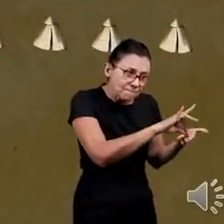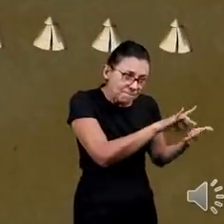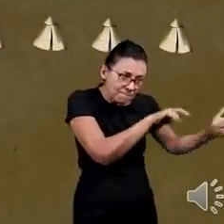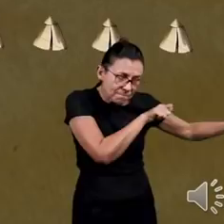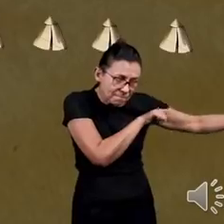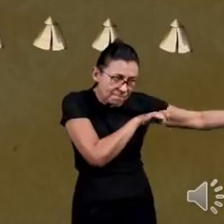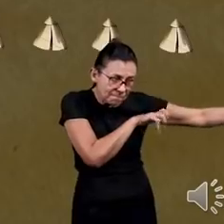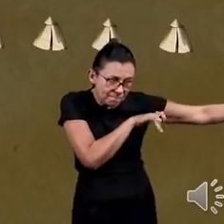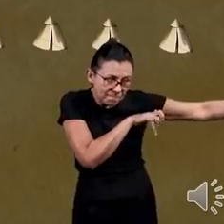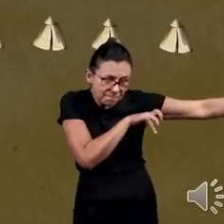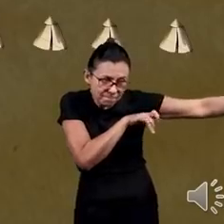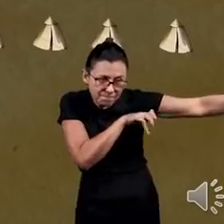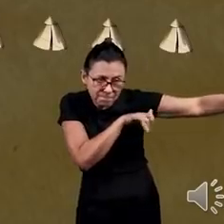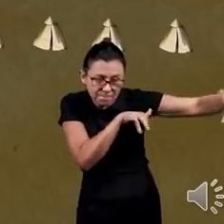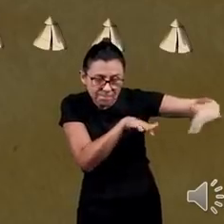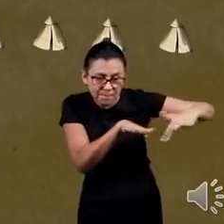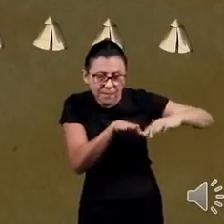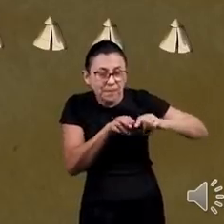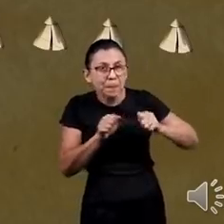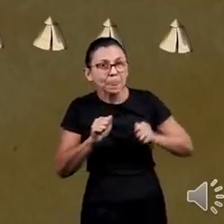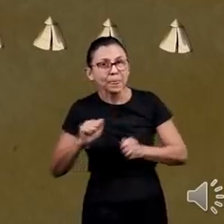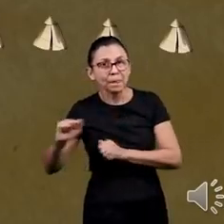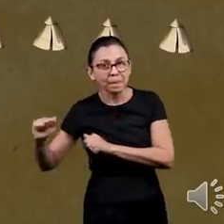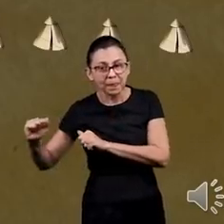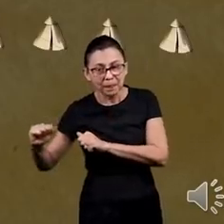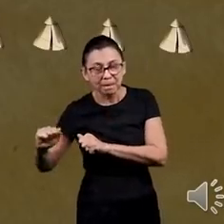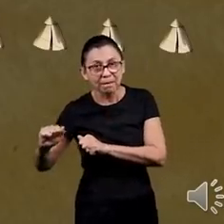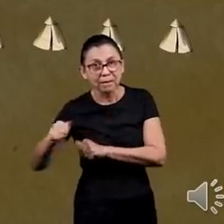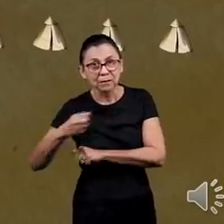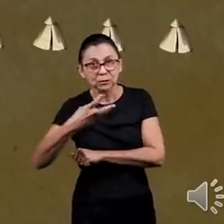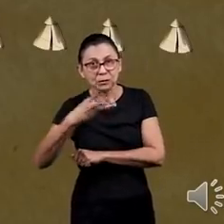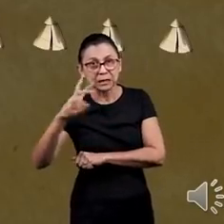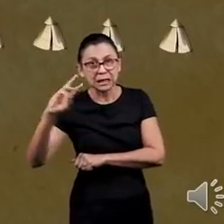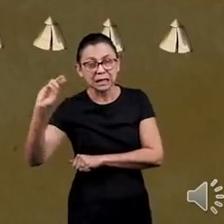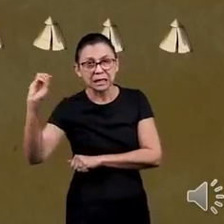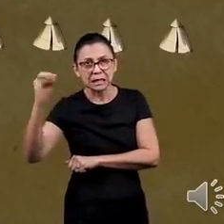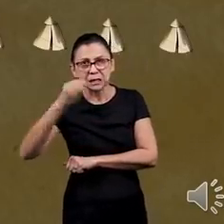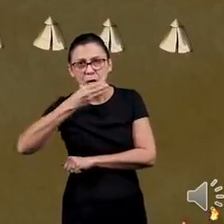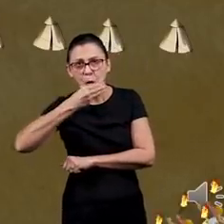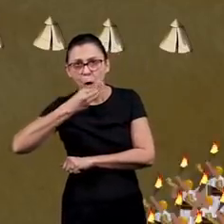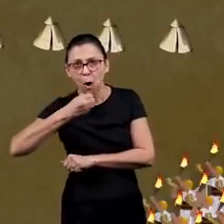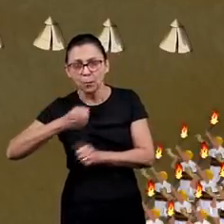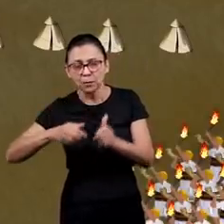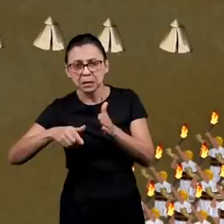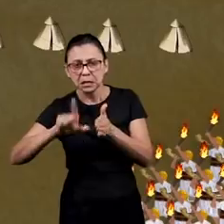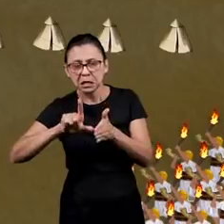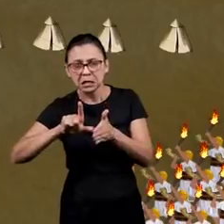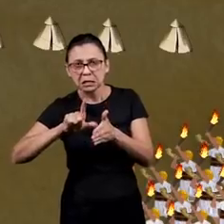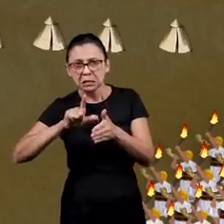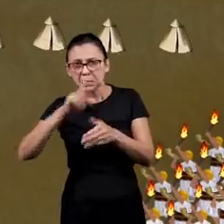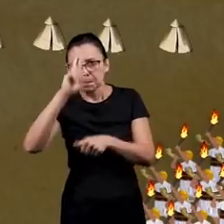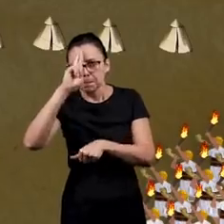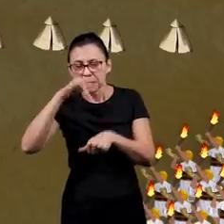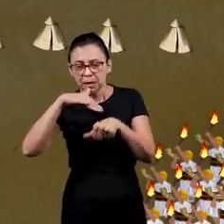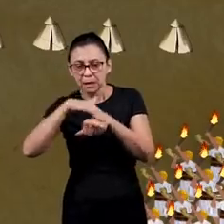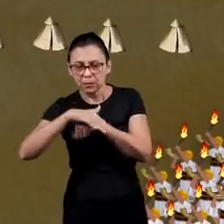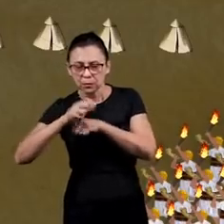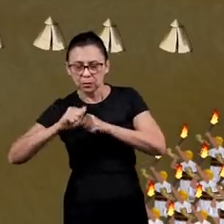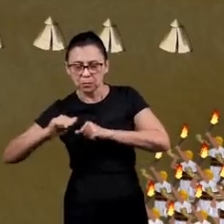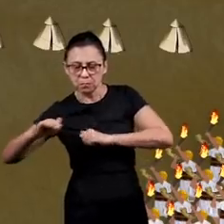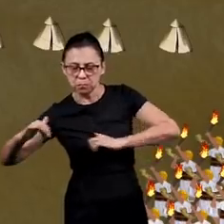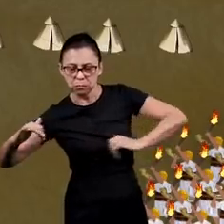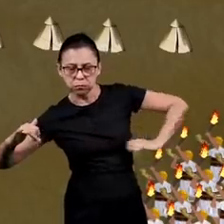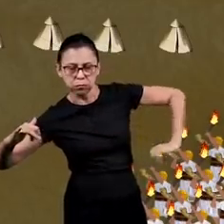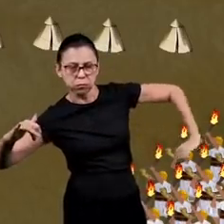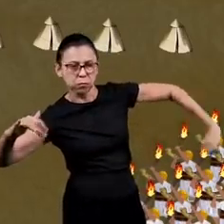ficaram ao redor ali daquele acampamento. E no momento certo, um pouco antes de meia-noite, eles tocaram a